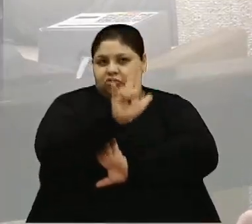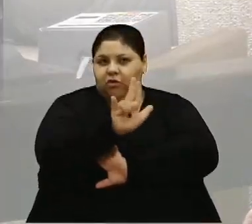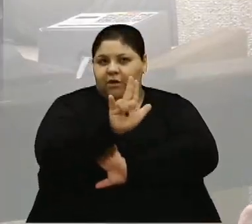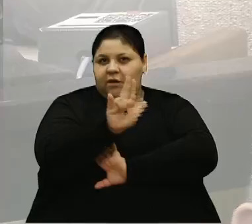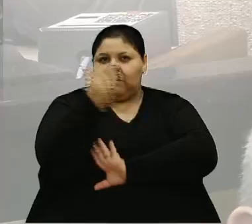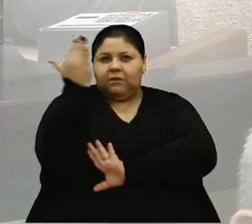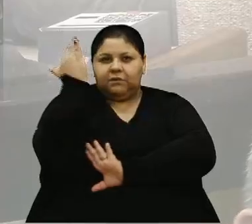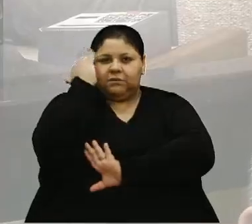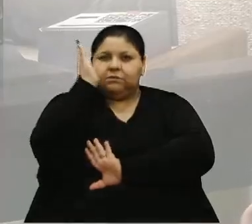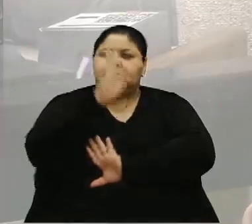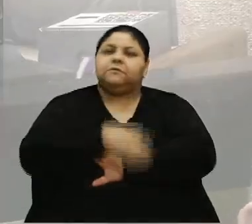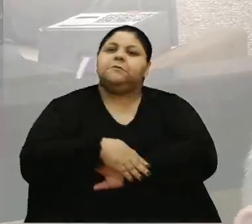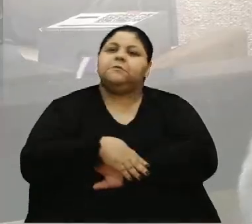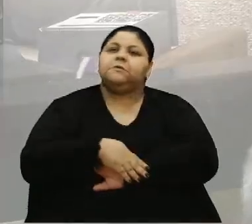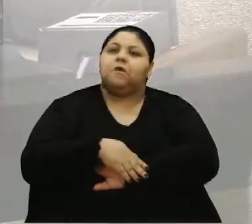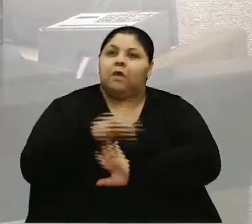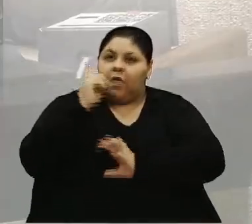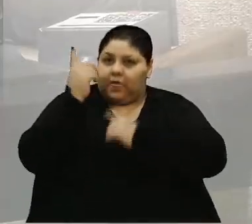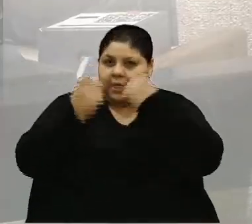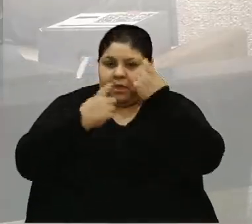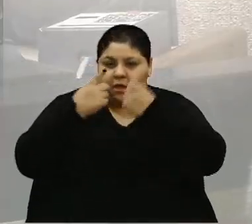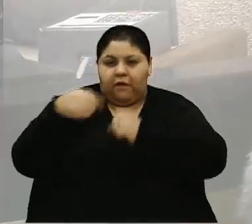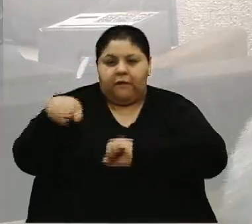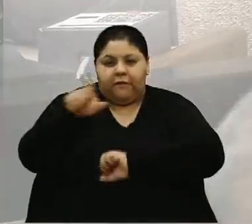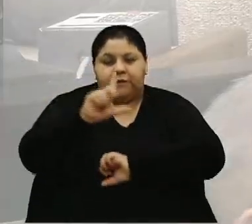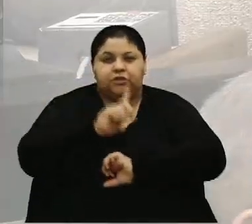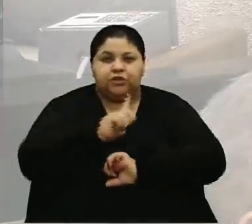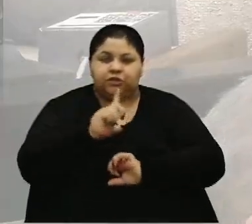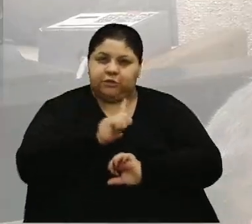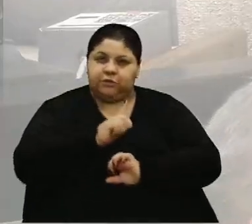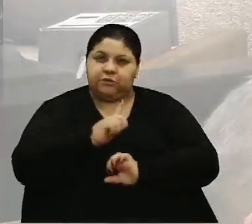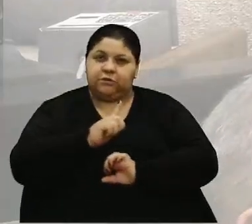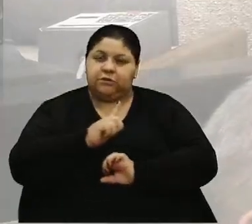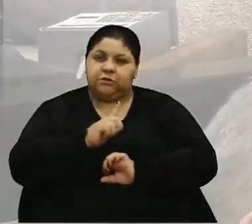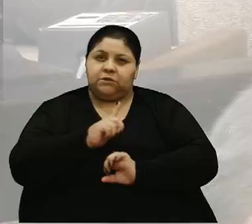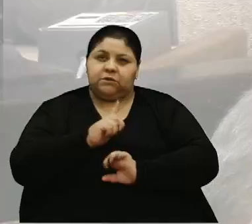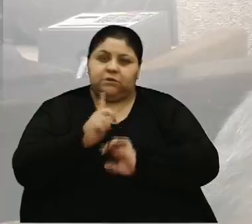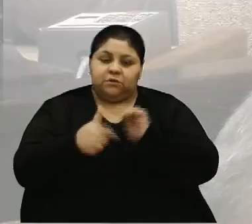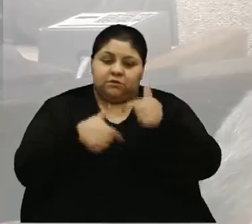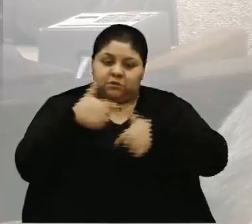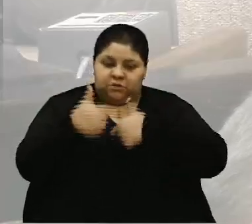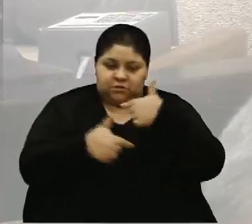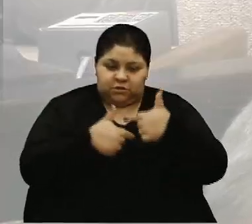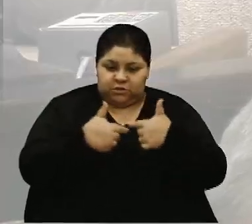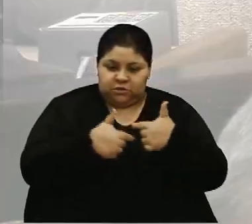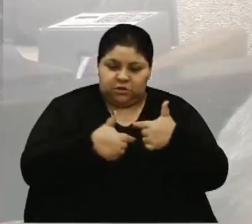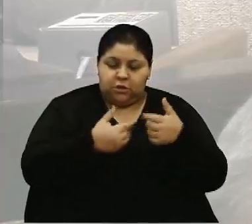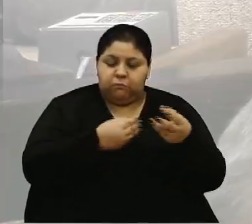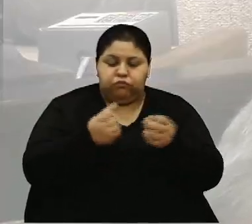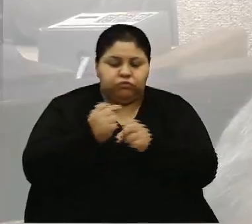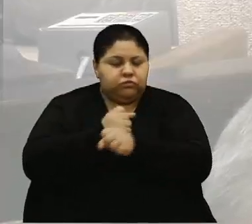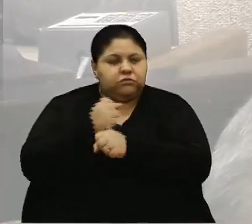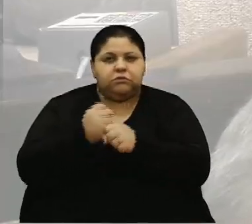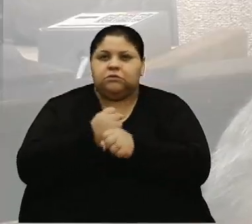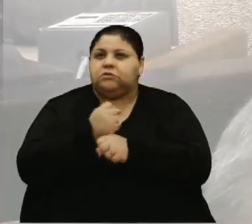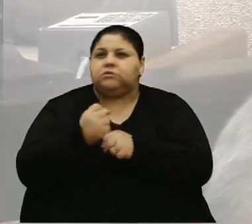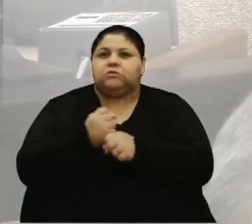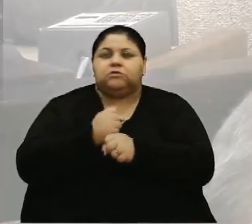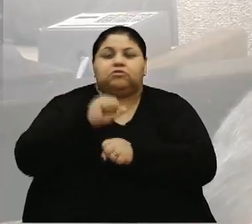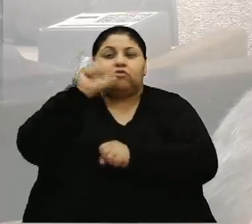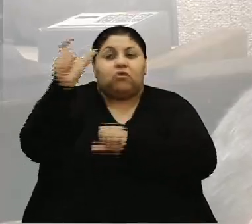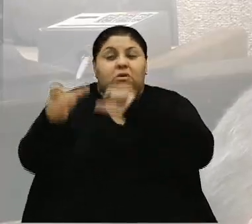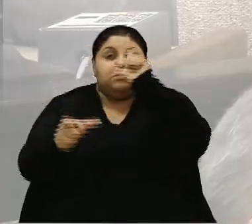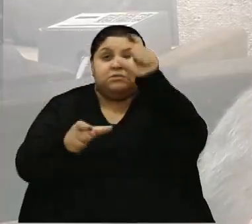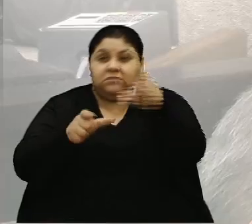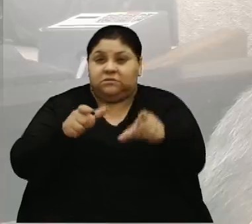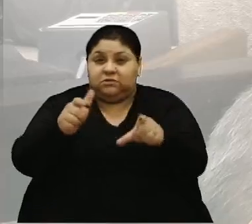Então, é uma preocupação que a gente tem, porque a gente trabalha muitos anos com muitas pessoas,